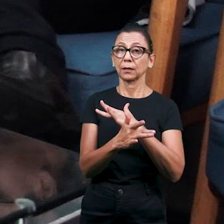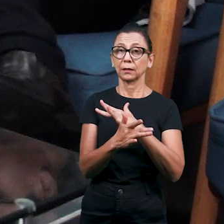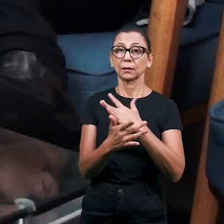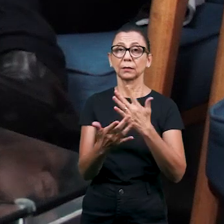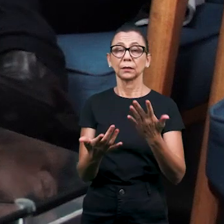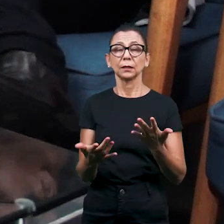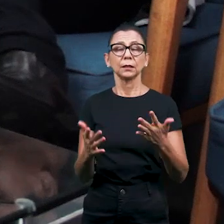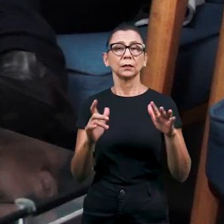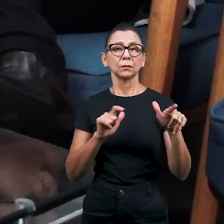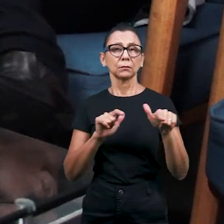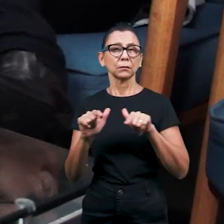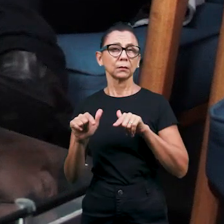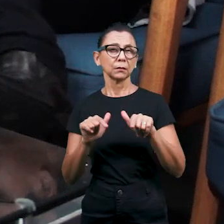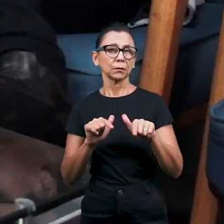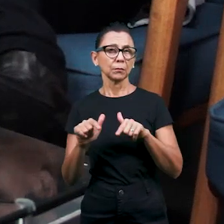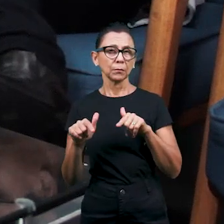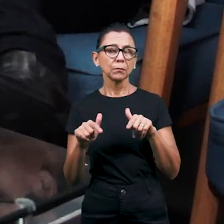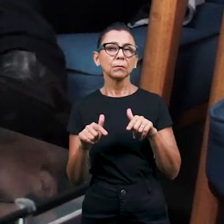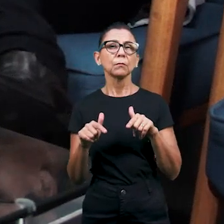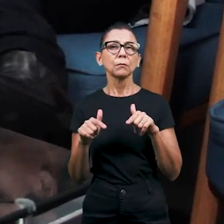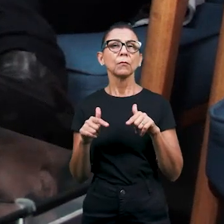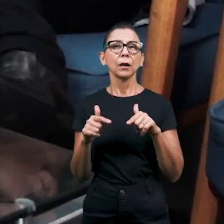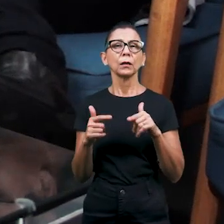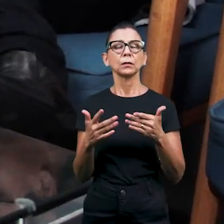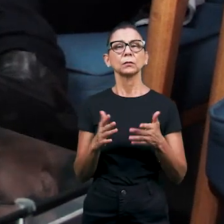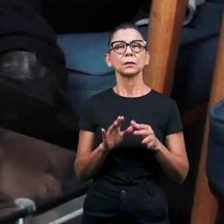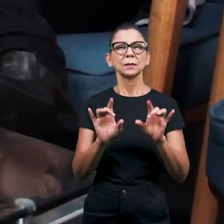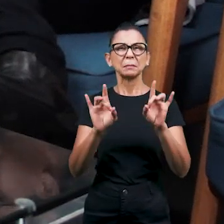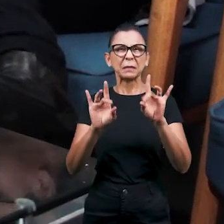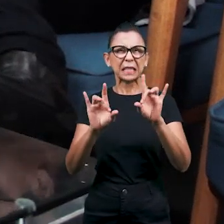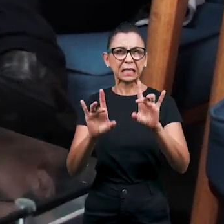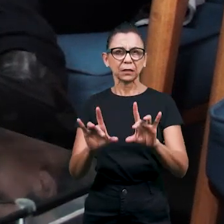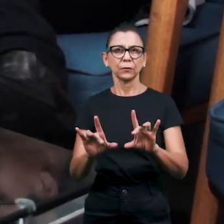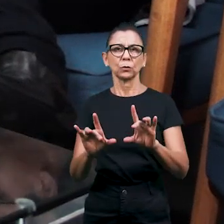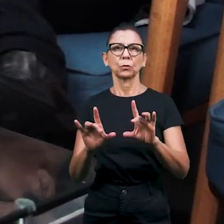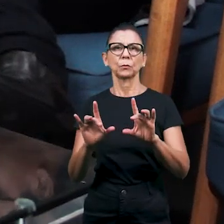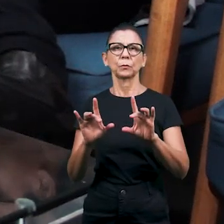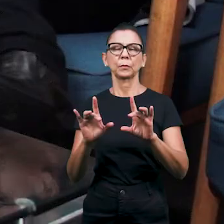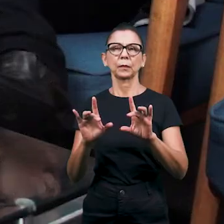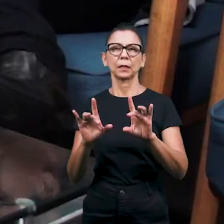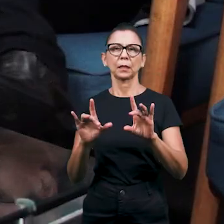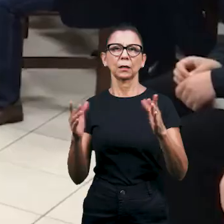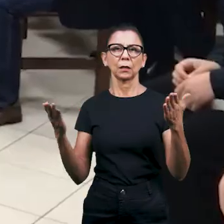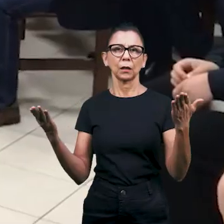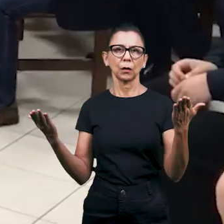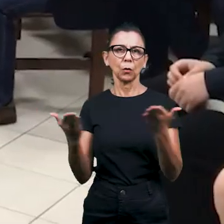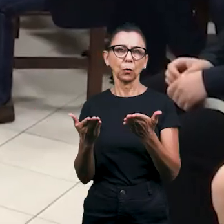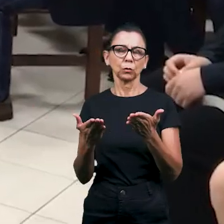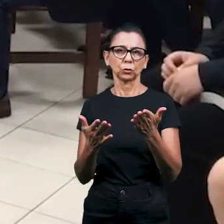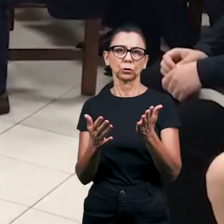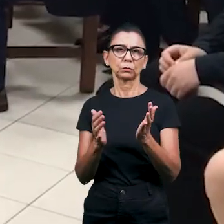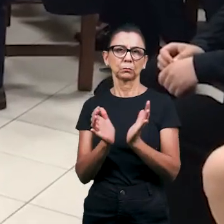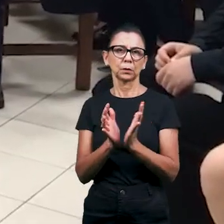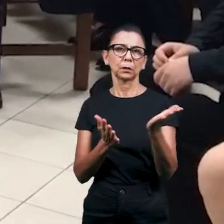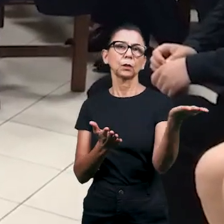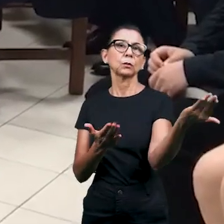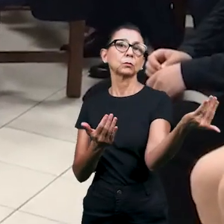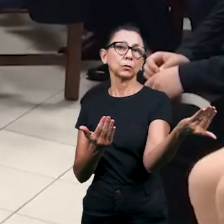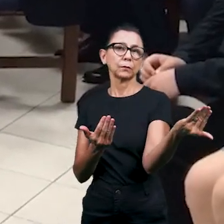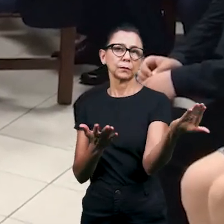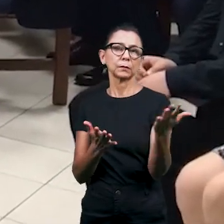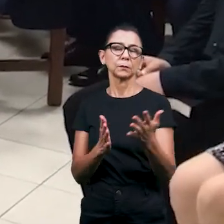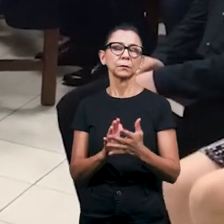é um trabalho que vem muito atender essa geração, essa linguagem deles, que são reuniões que são